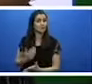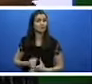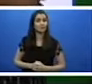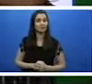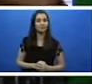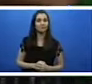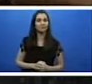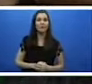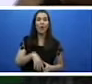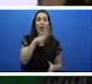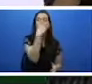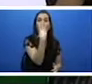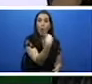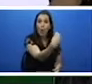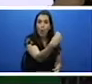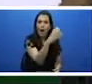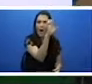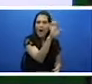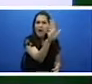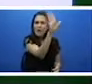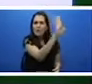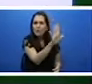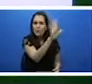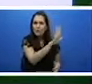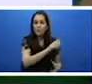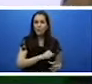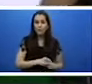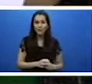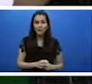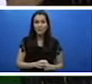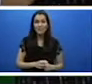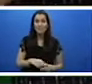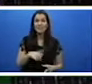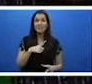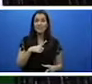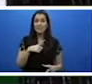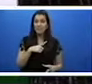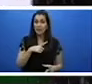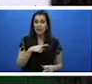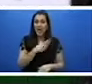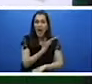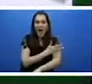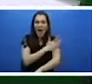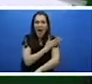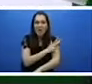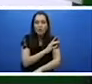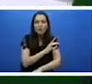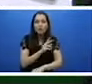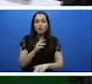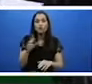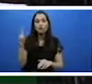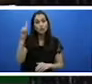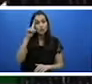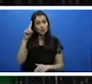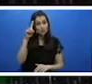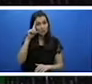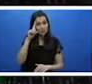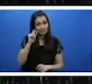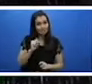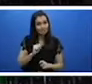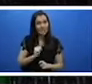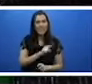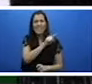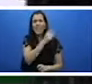lobo europeu, canis lupus, tem hábitos diurnos. E se alimenta de animais